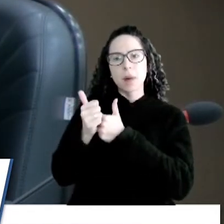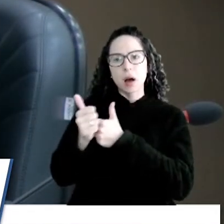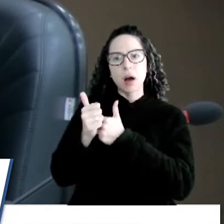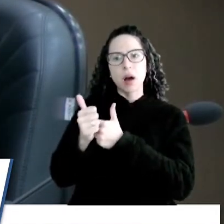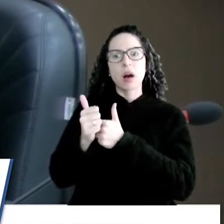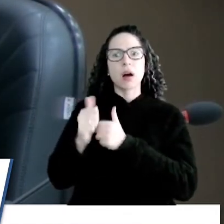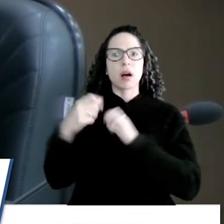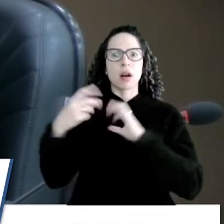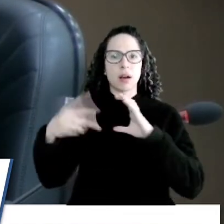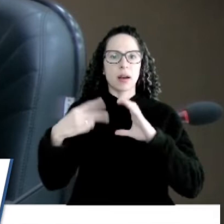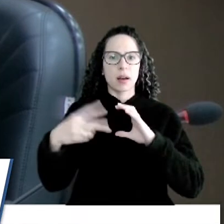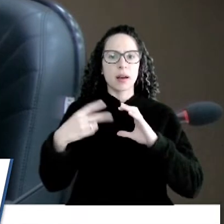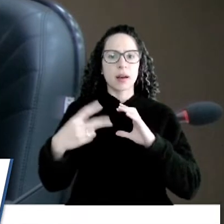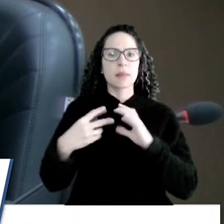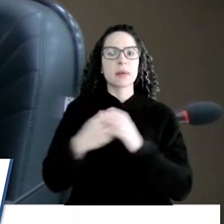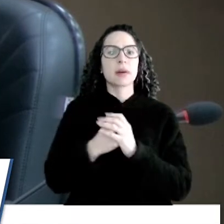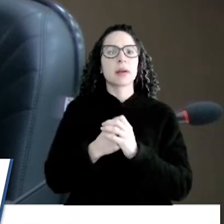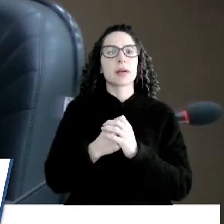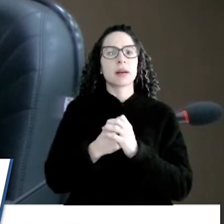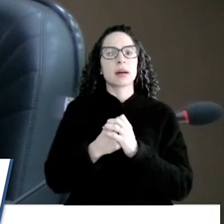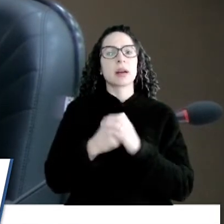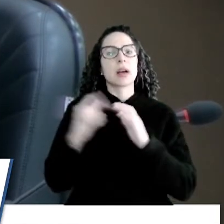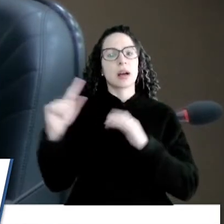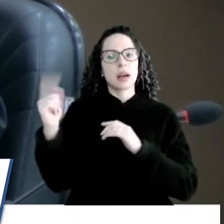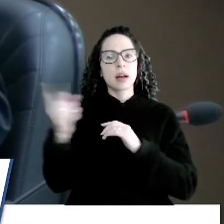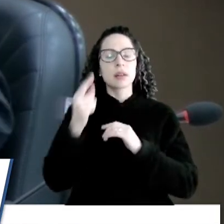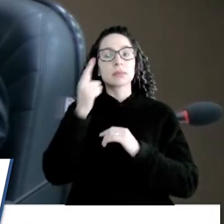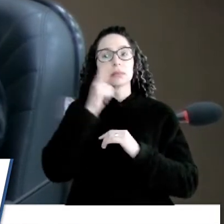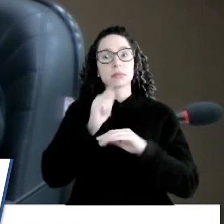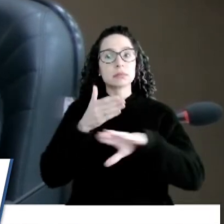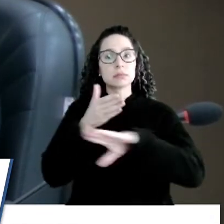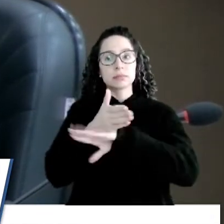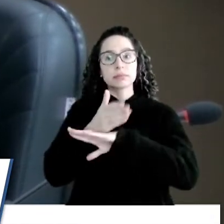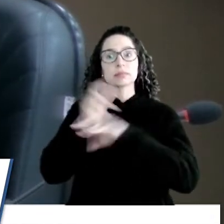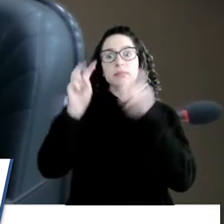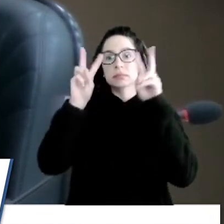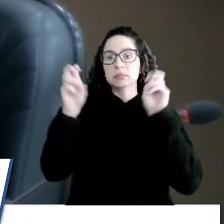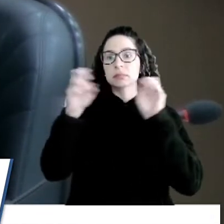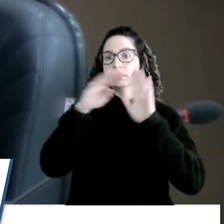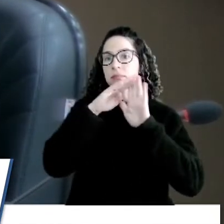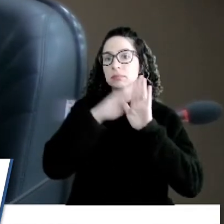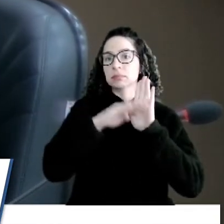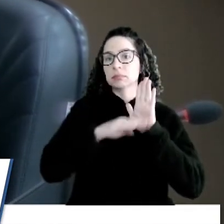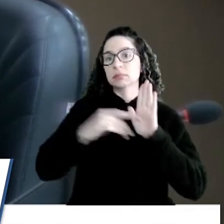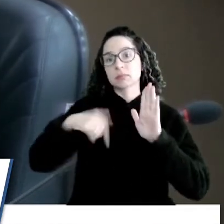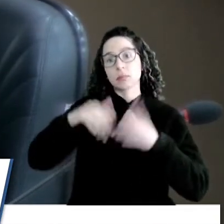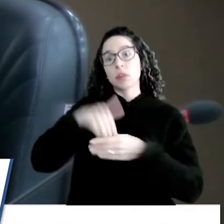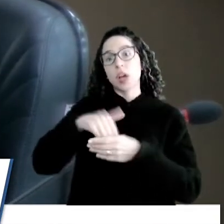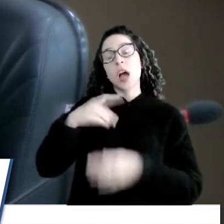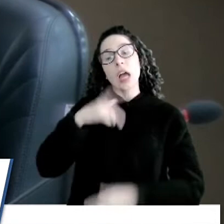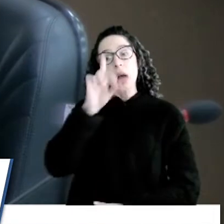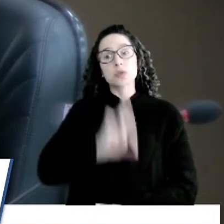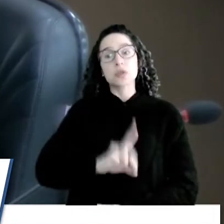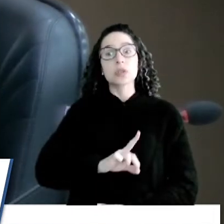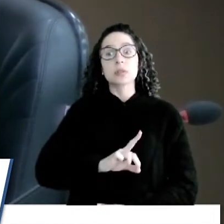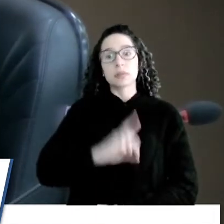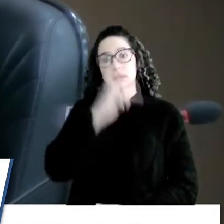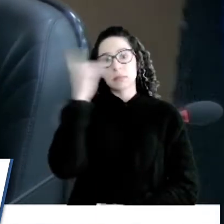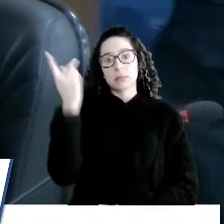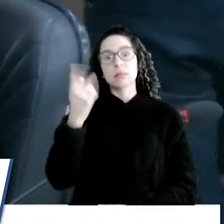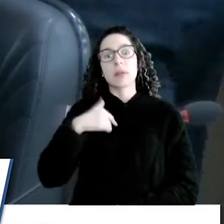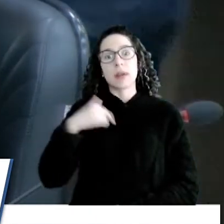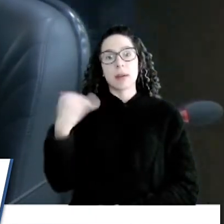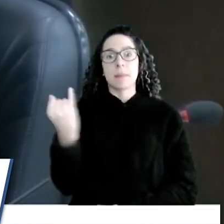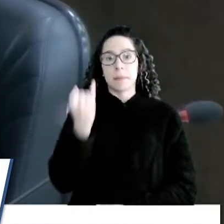Câmara, podem ter acesso às matérias que nós estamos votando, e é um direito dessas pessoas. Isso faz parte